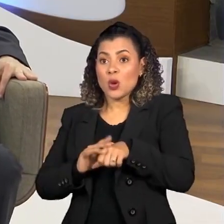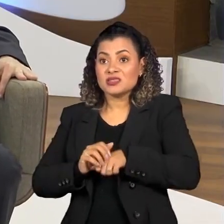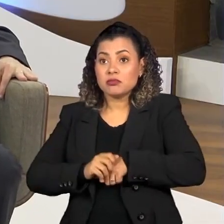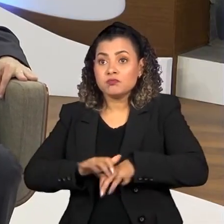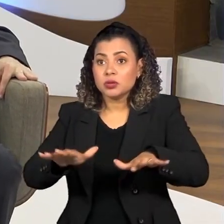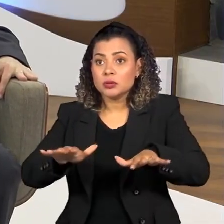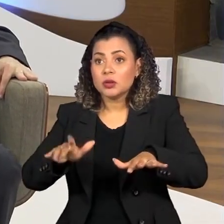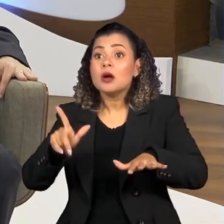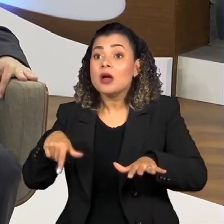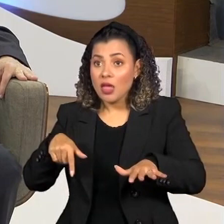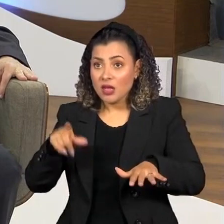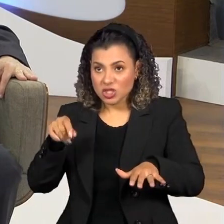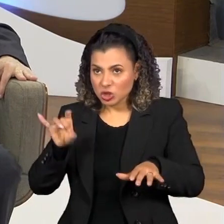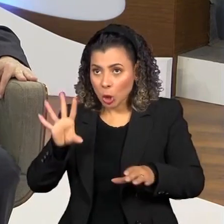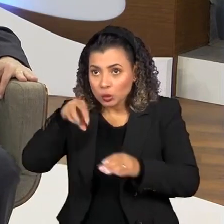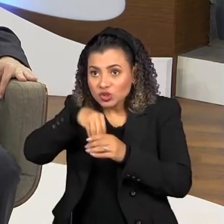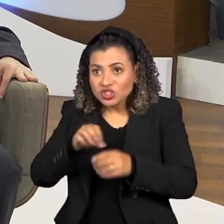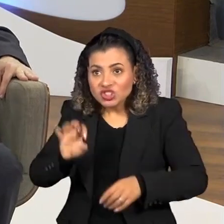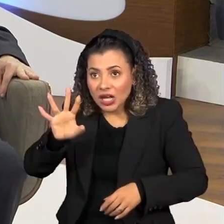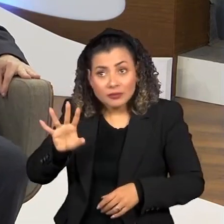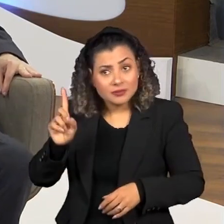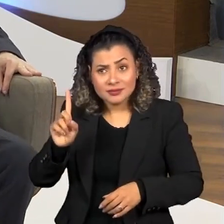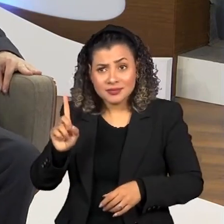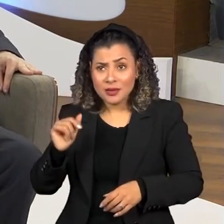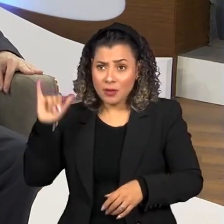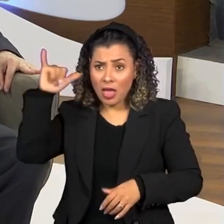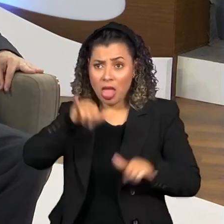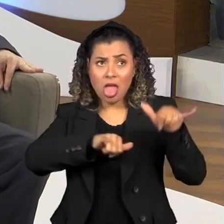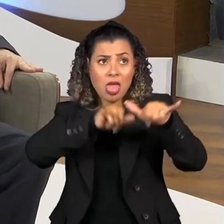Fronteira Tá certo ela entra pelo aeroporto e vai para todo